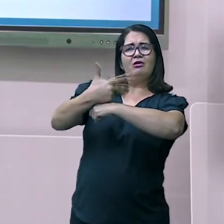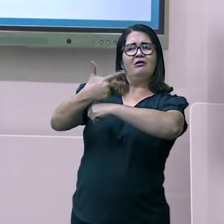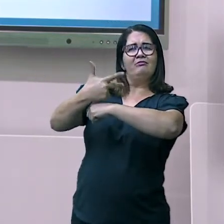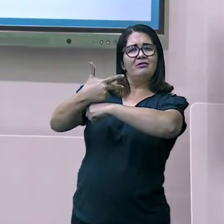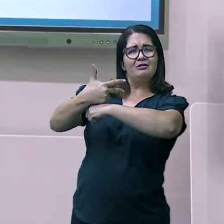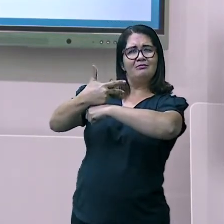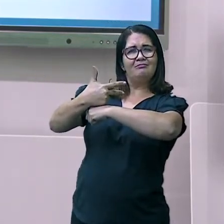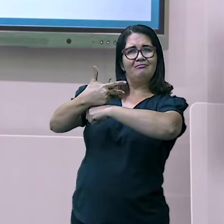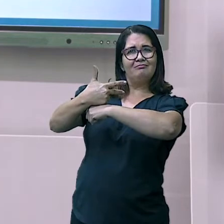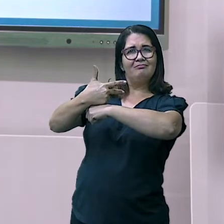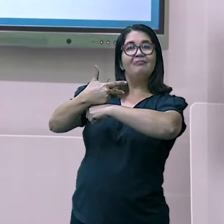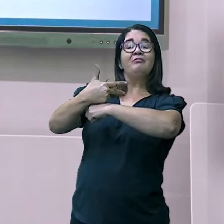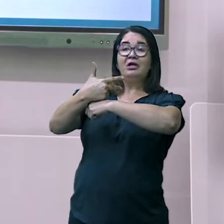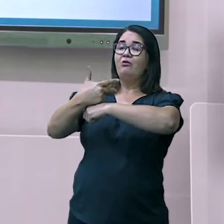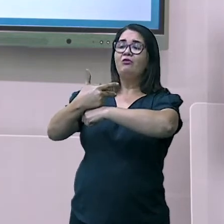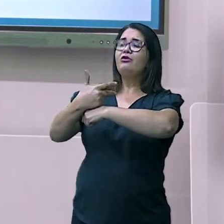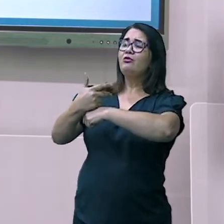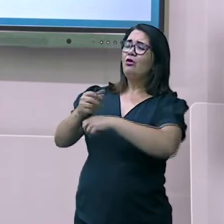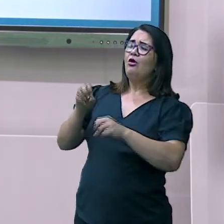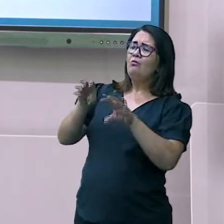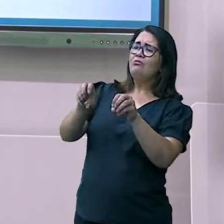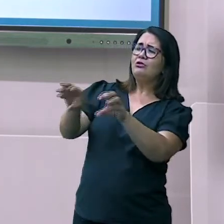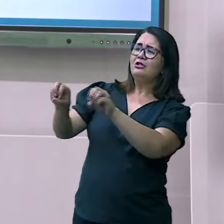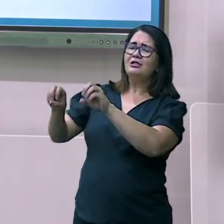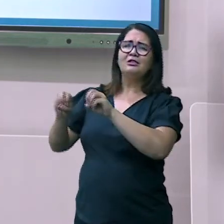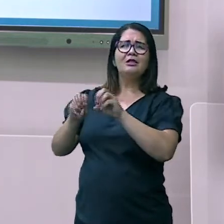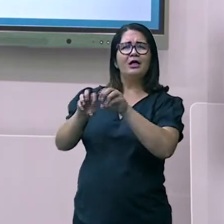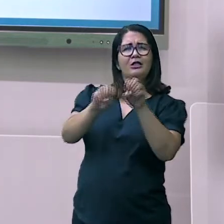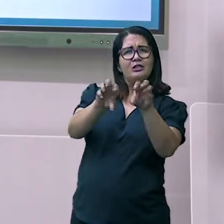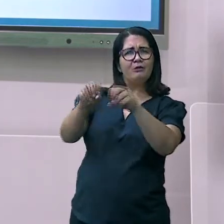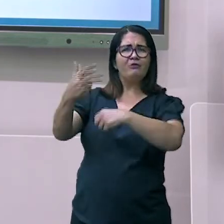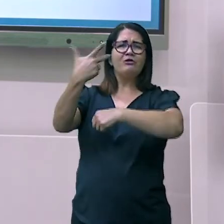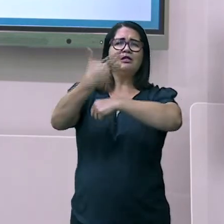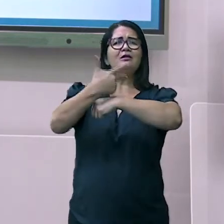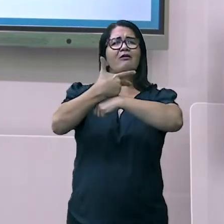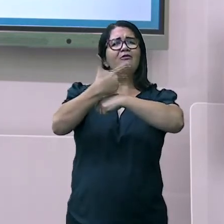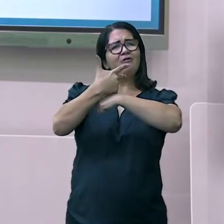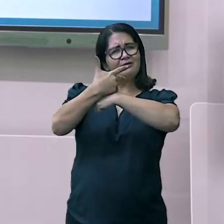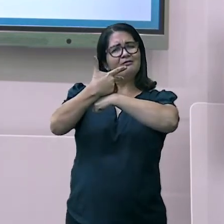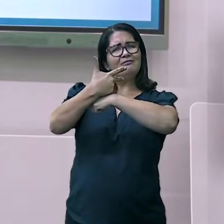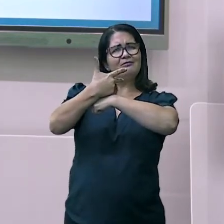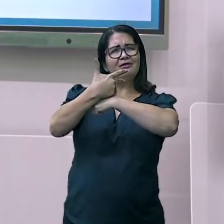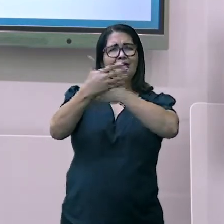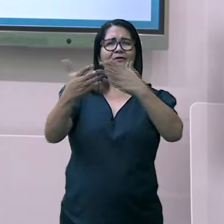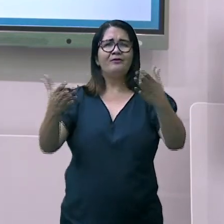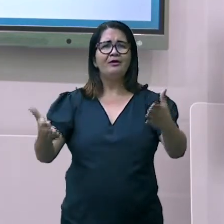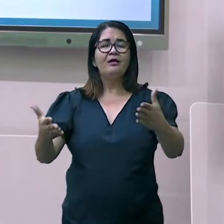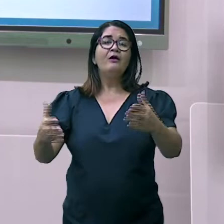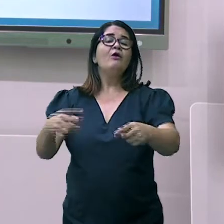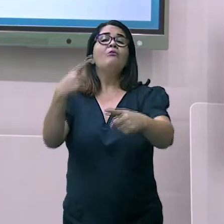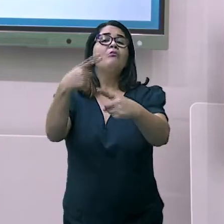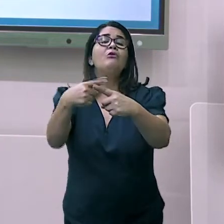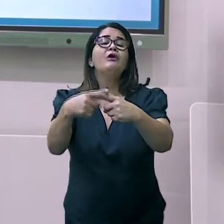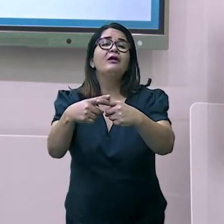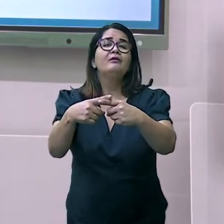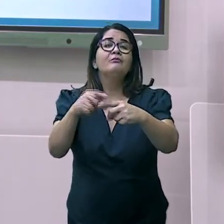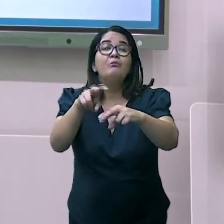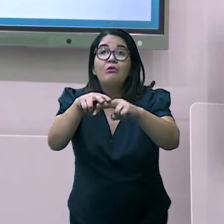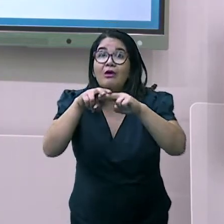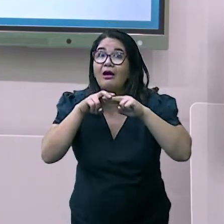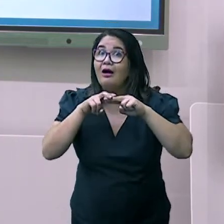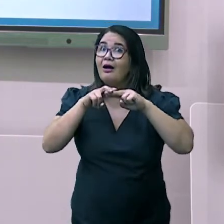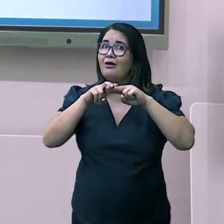hoje estamos aqui em função de uma pandemia, teve que haver um novo formato, a gente teve que se